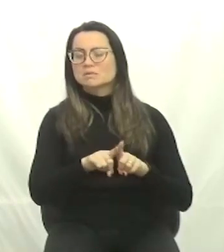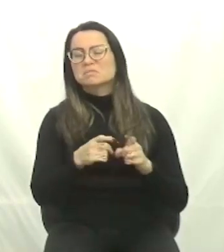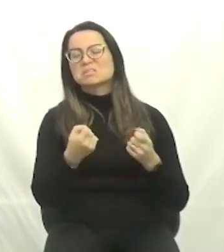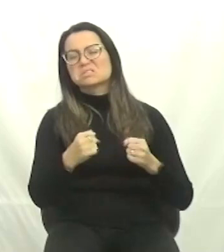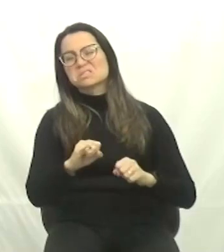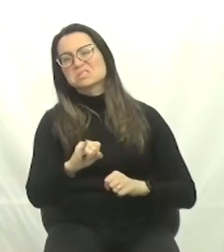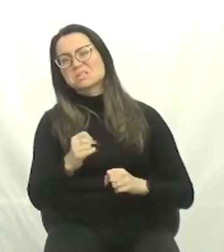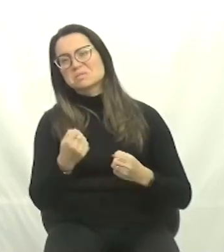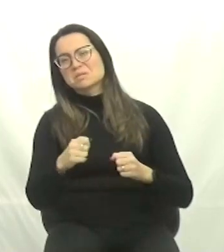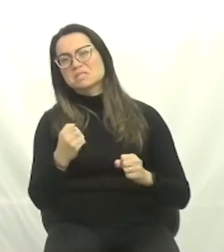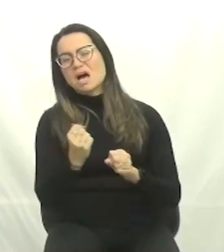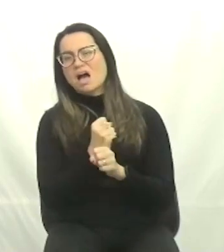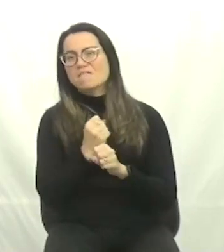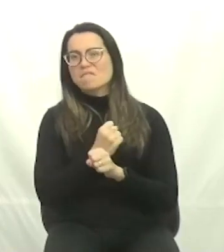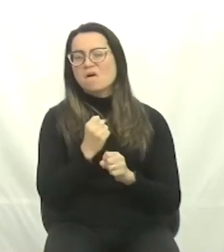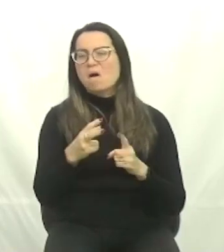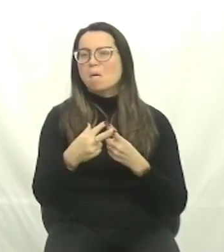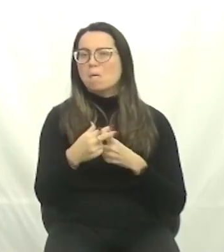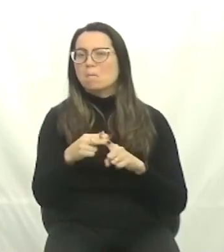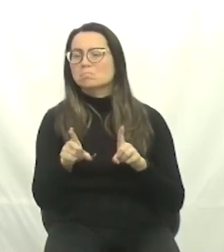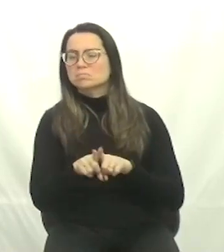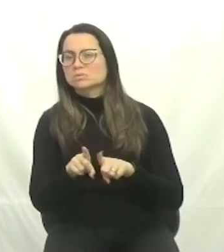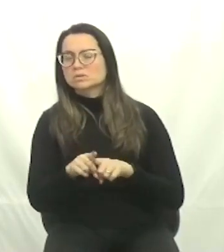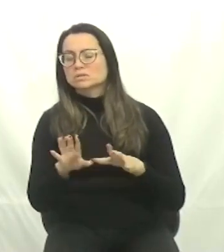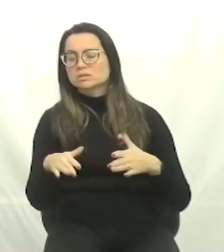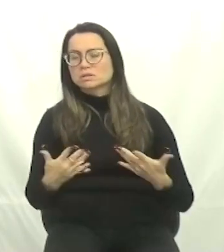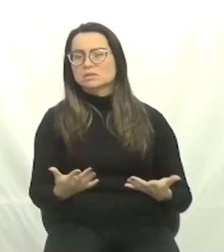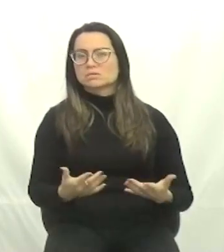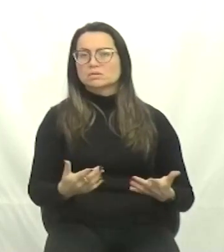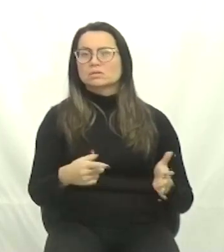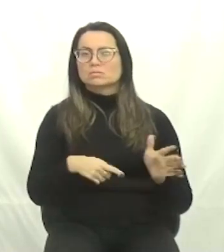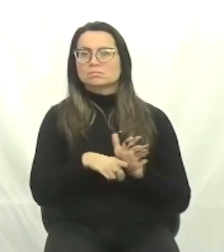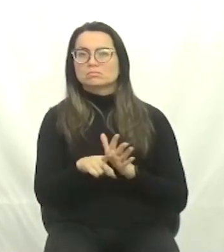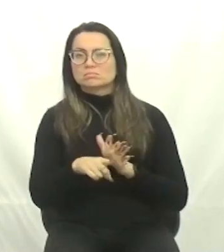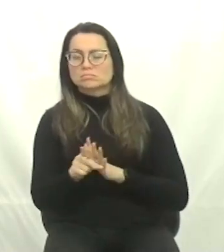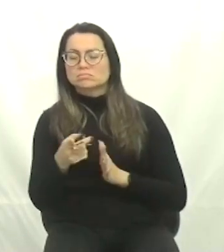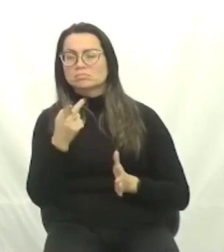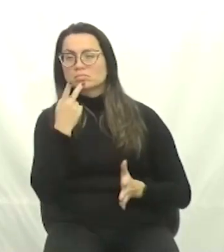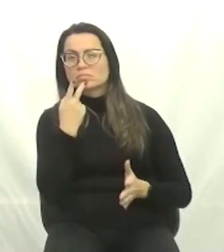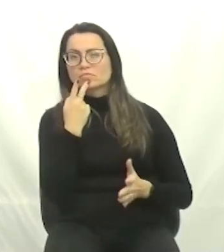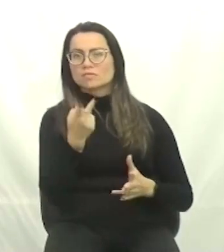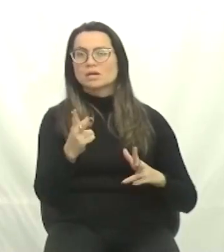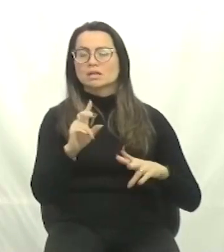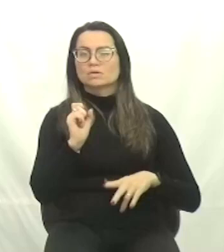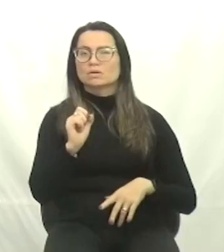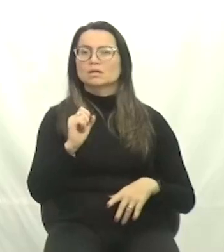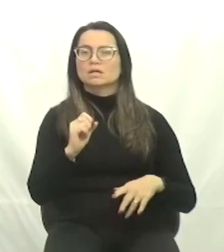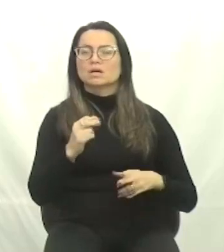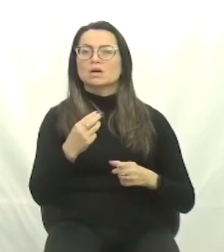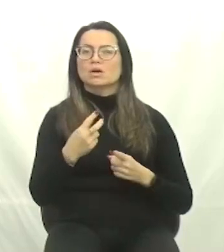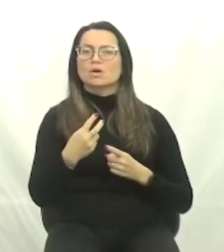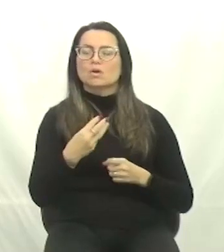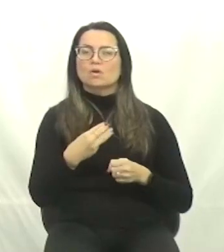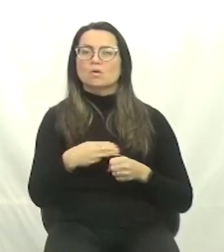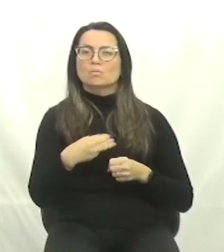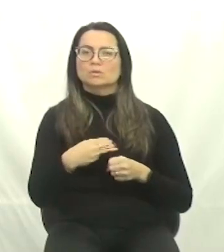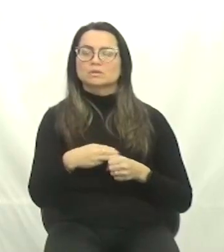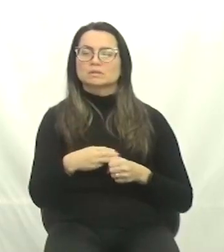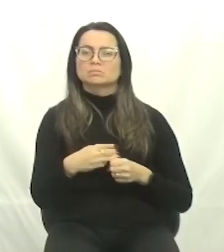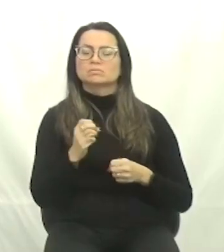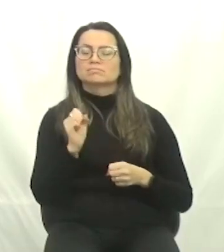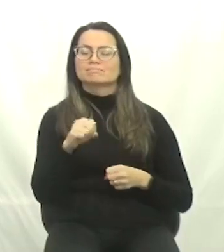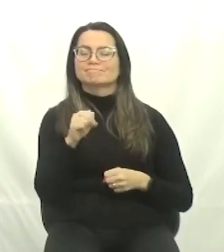por exemplo. Então, faço esse questionamento porque o município tem condições e a vontade